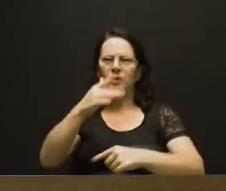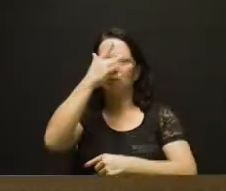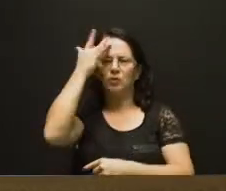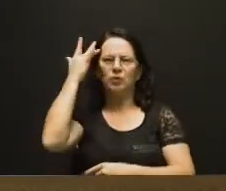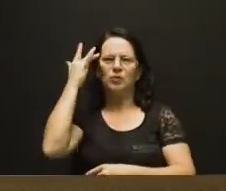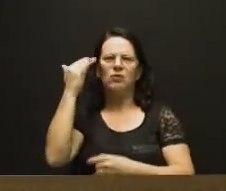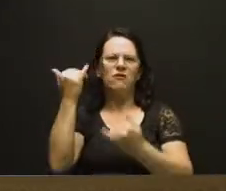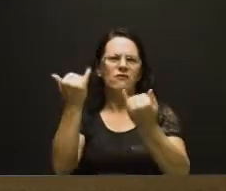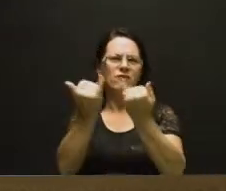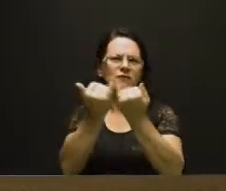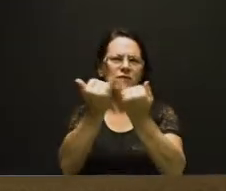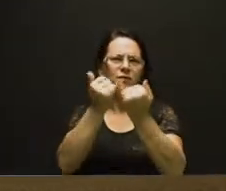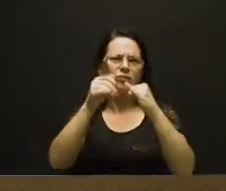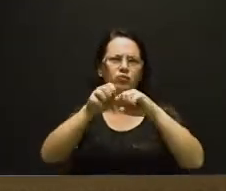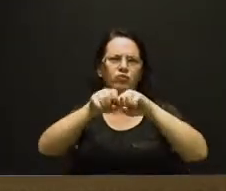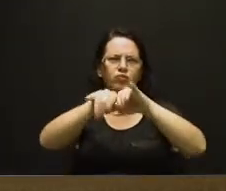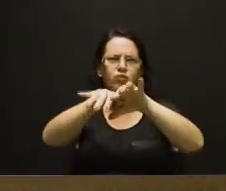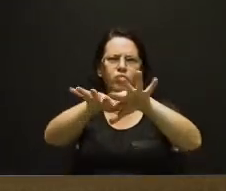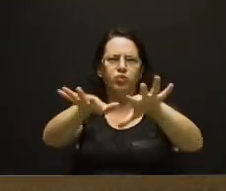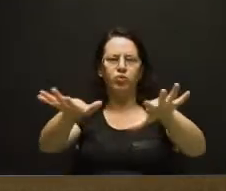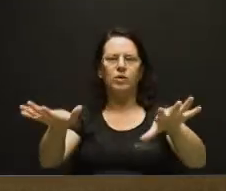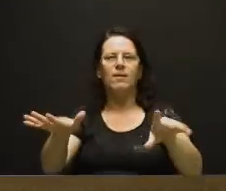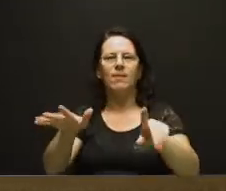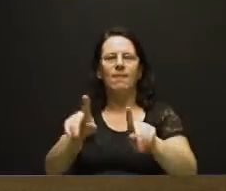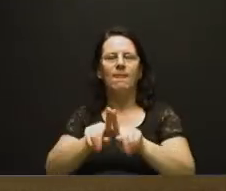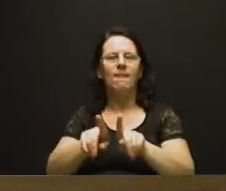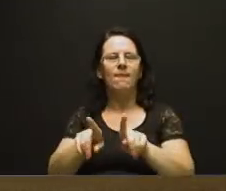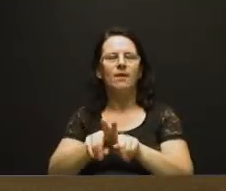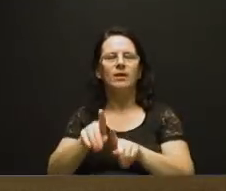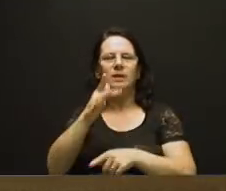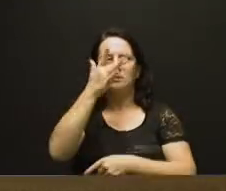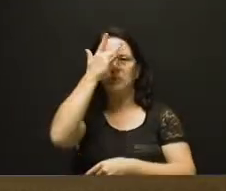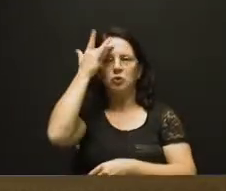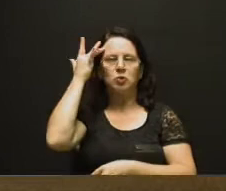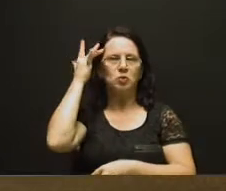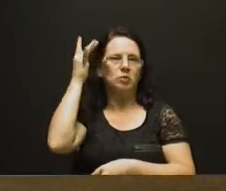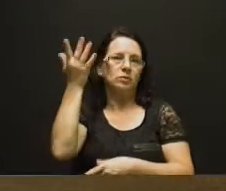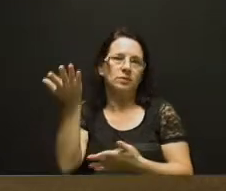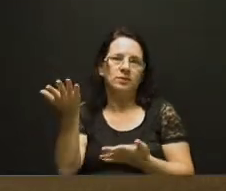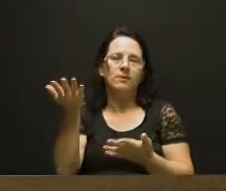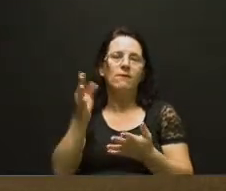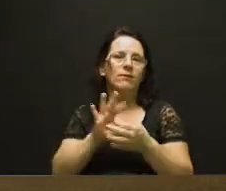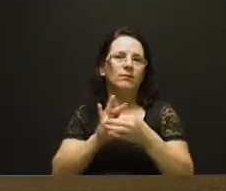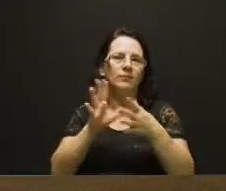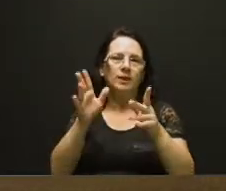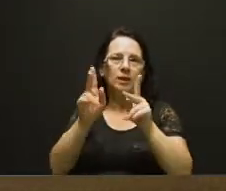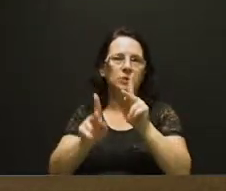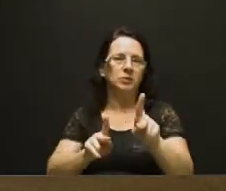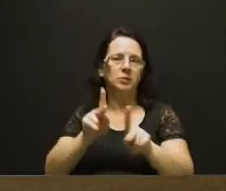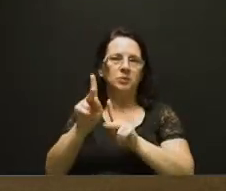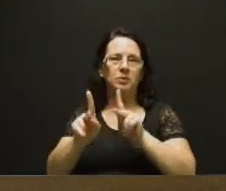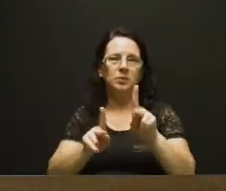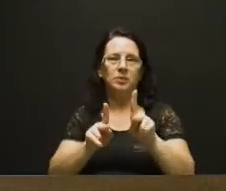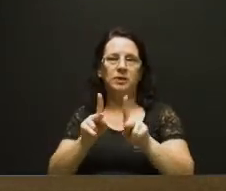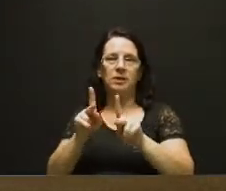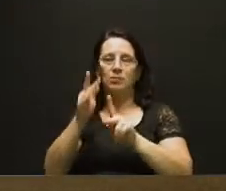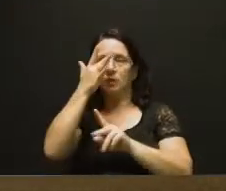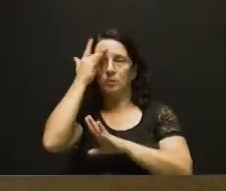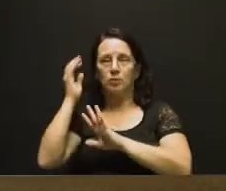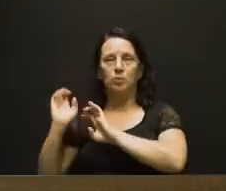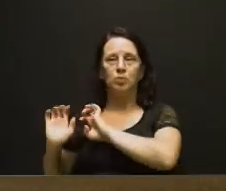mal propaga muito mais rápido a impressão tudo que as pessoas são populares e vai angariar uma multidão para seguidas